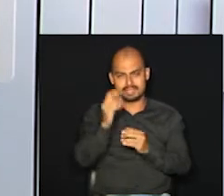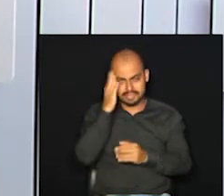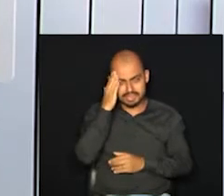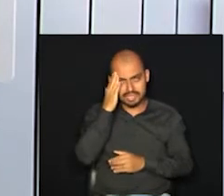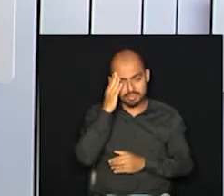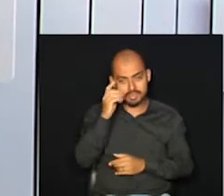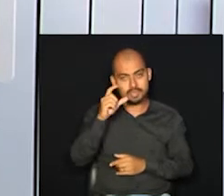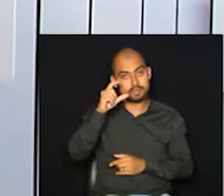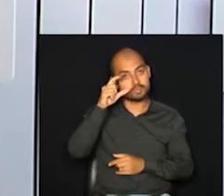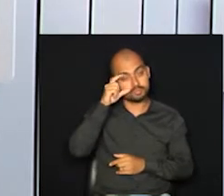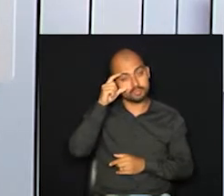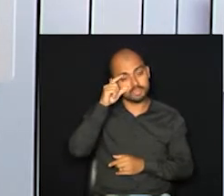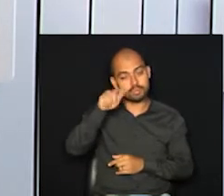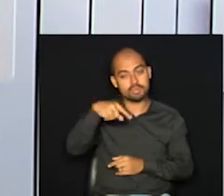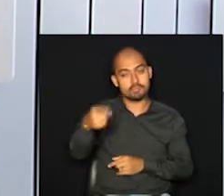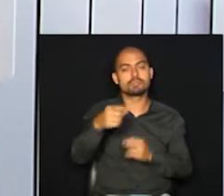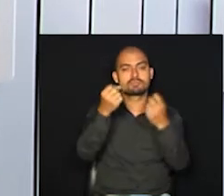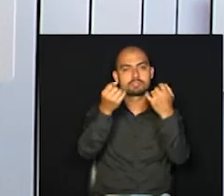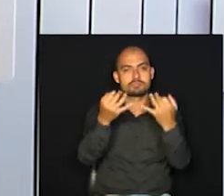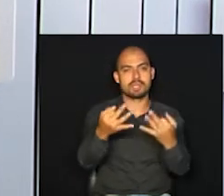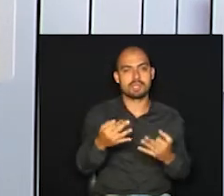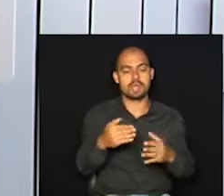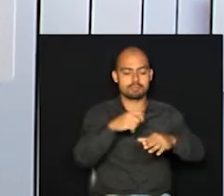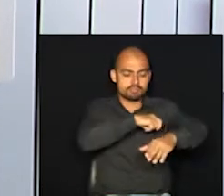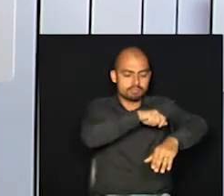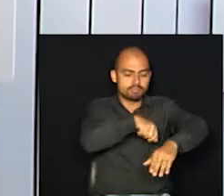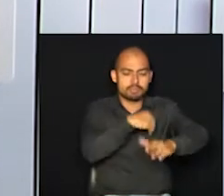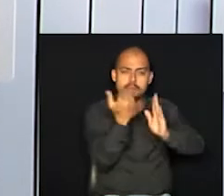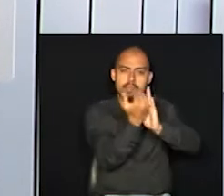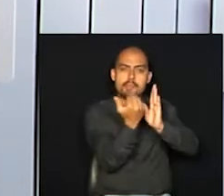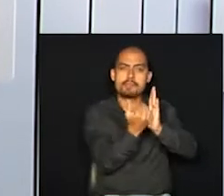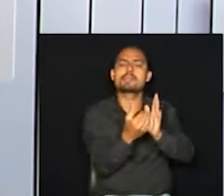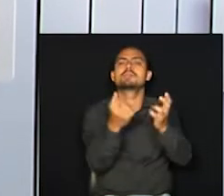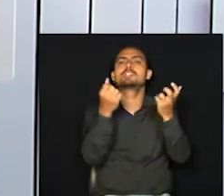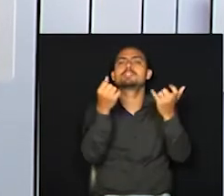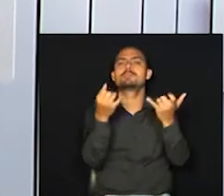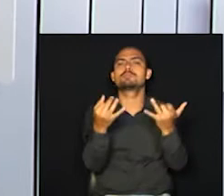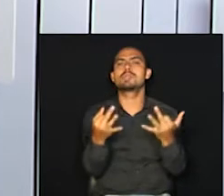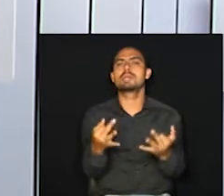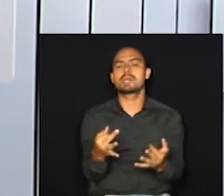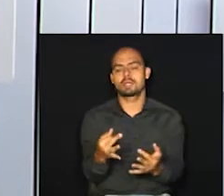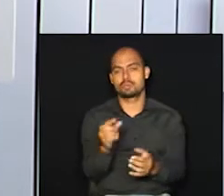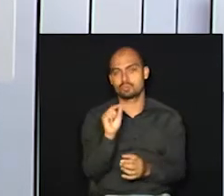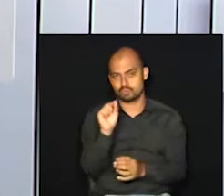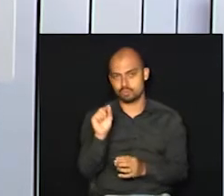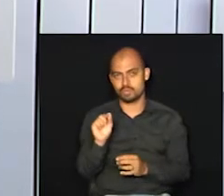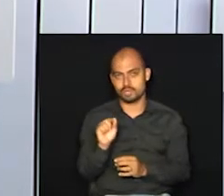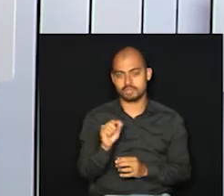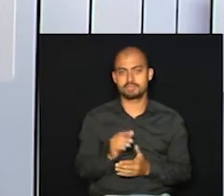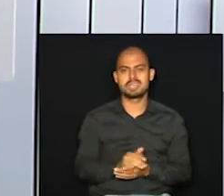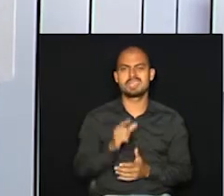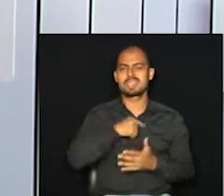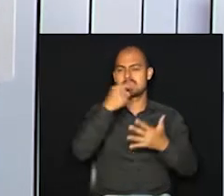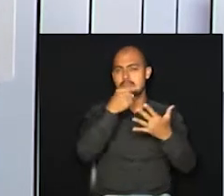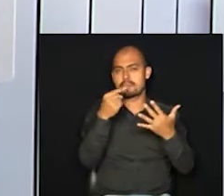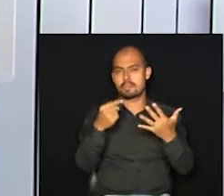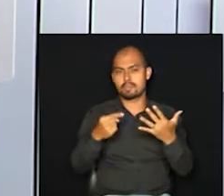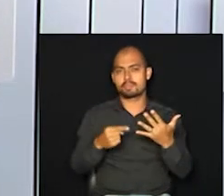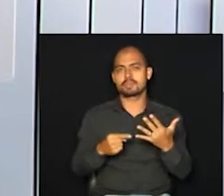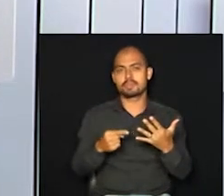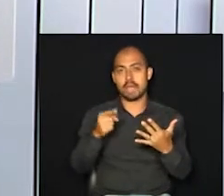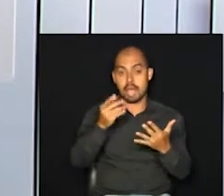o Michel Amorim chega com uma receita especial explicando aí qual que é este ingrediente. Então são muitos assuntos. Você vai